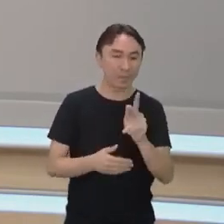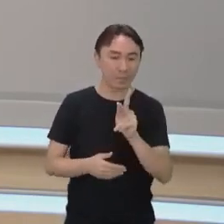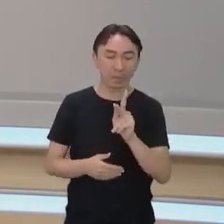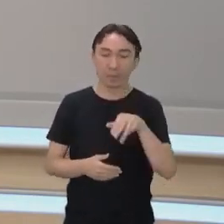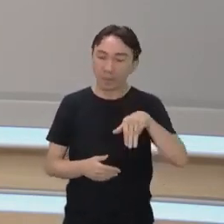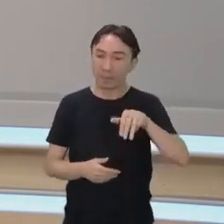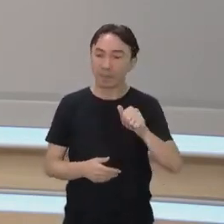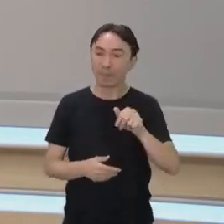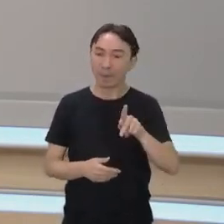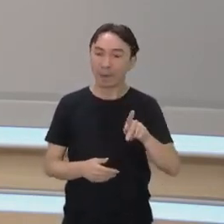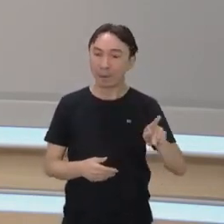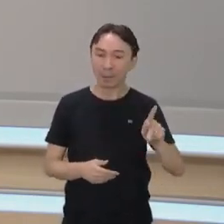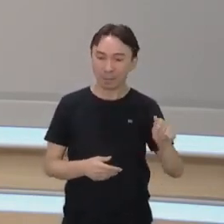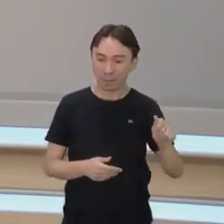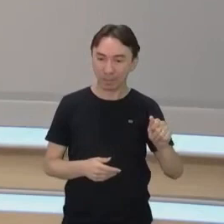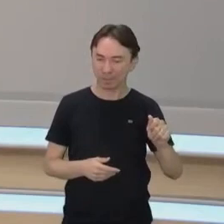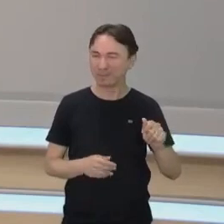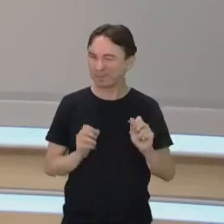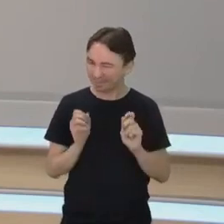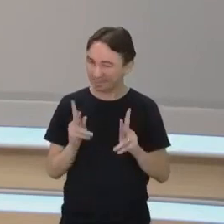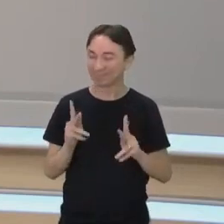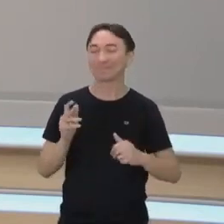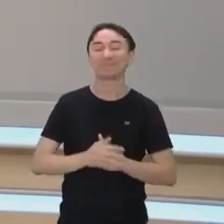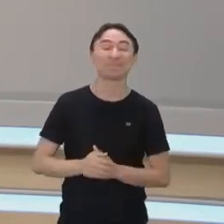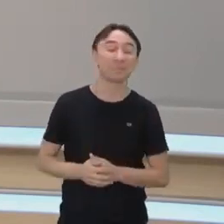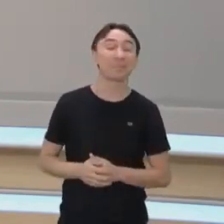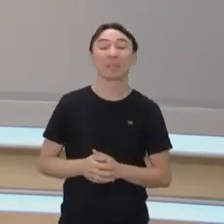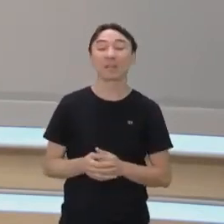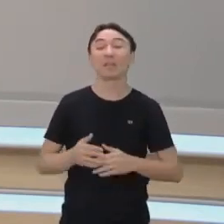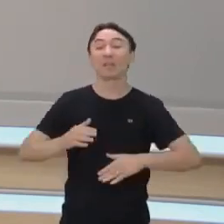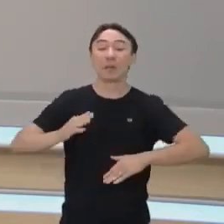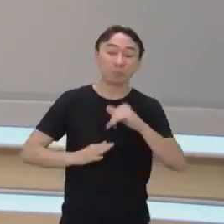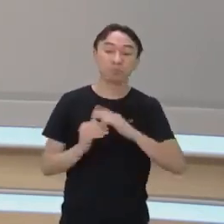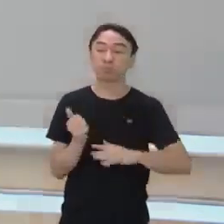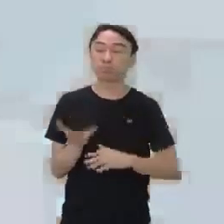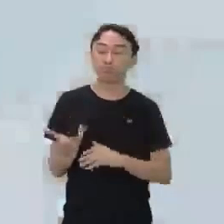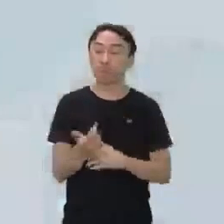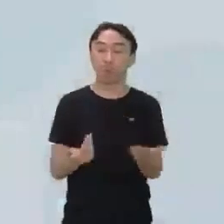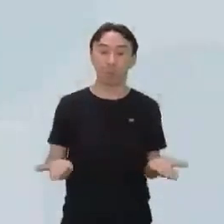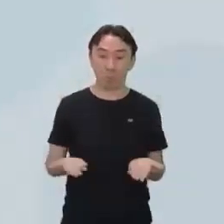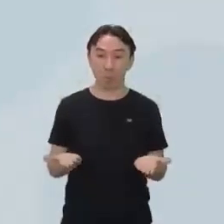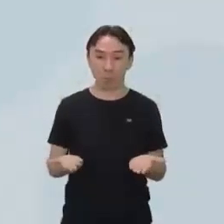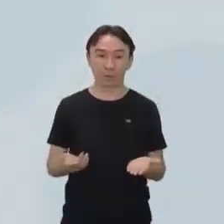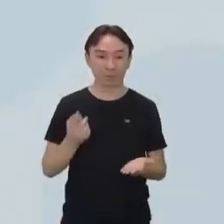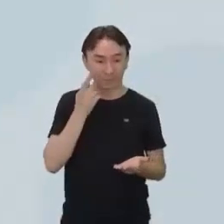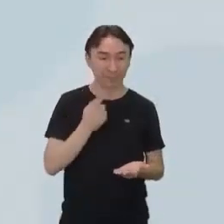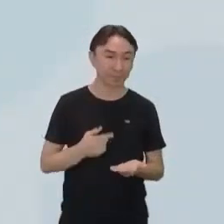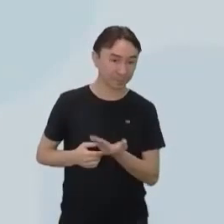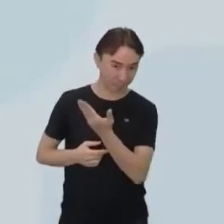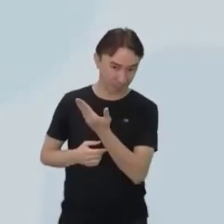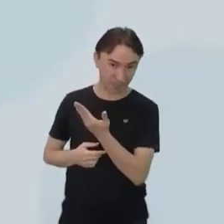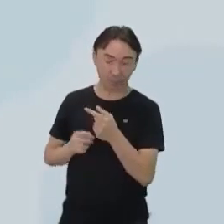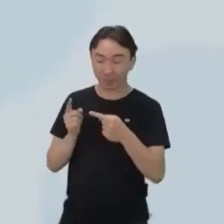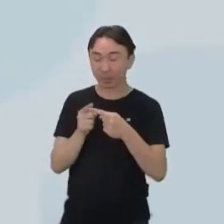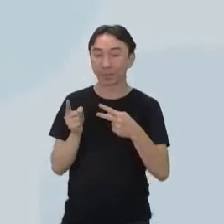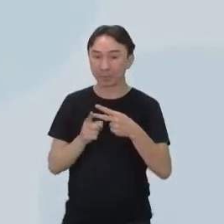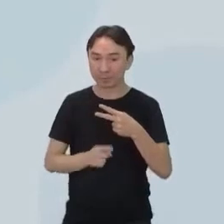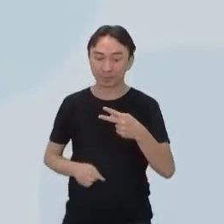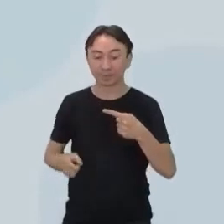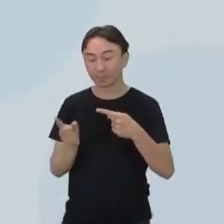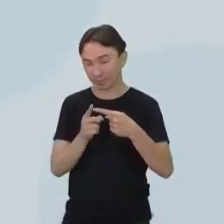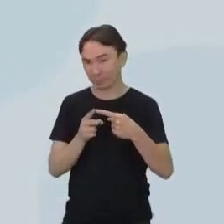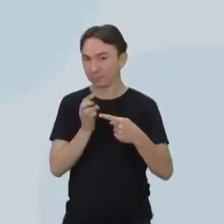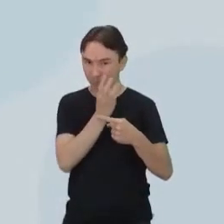escolas. Então, as habilidades que a gente pretende contemplar hoje na aula são a habilidade do ensino